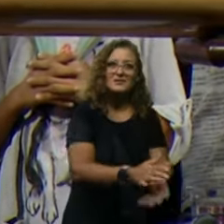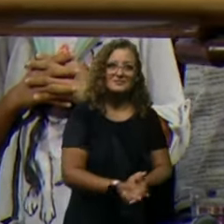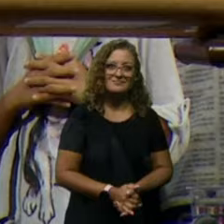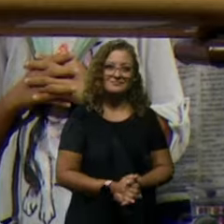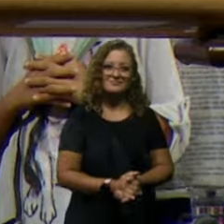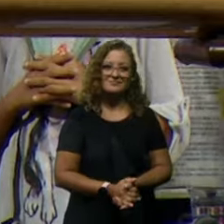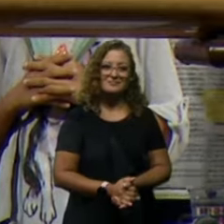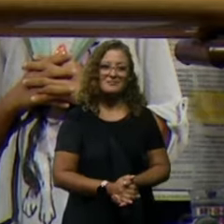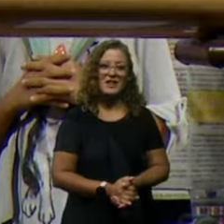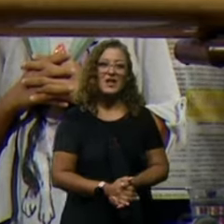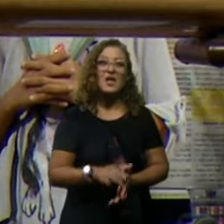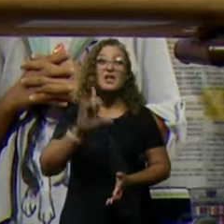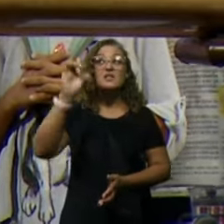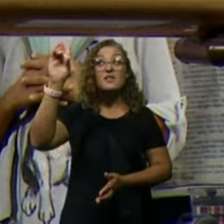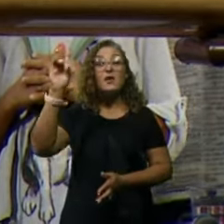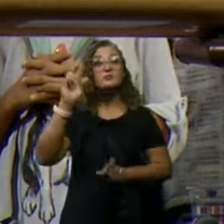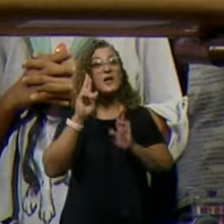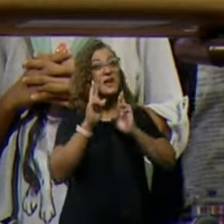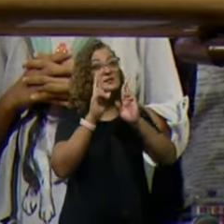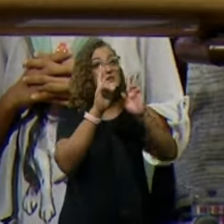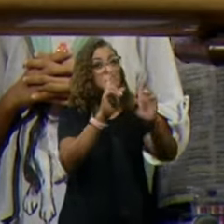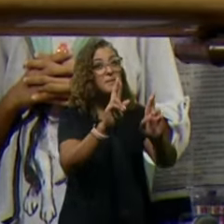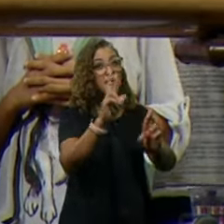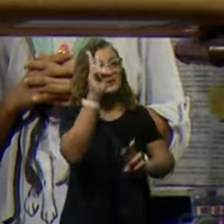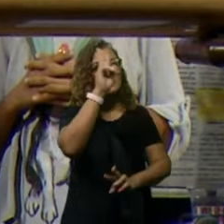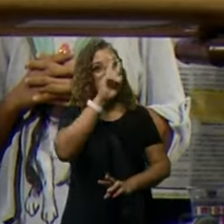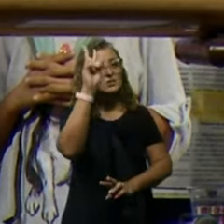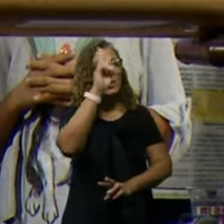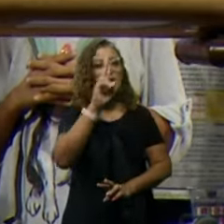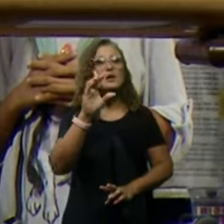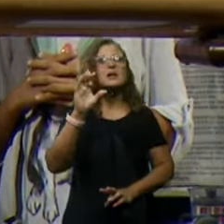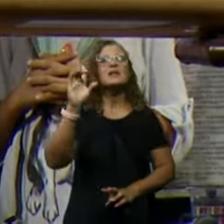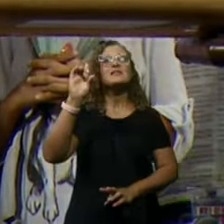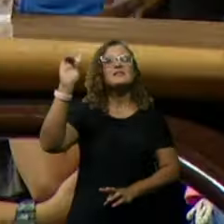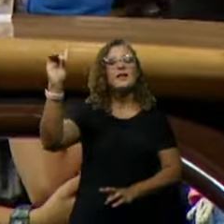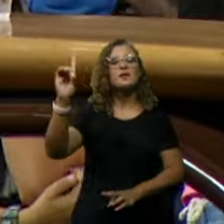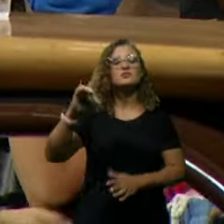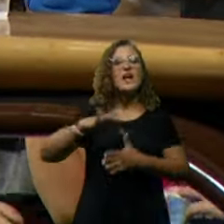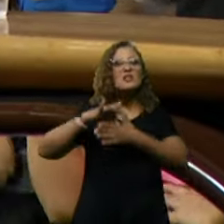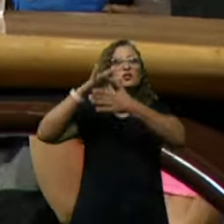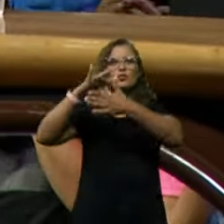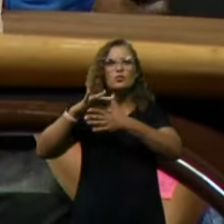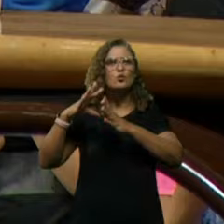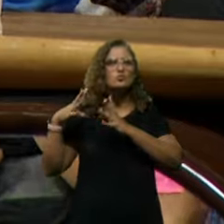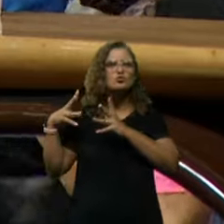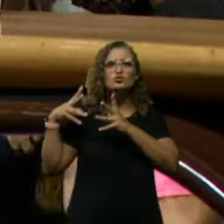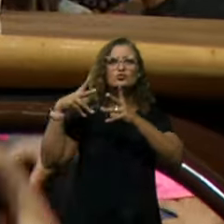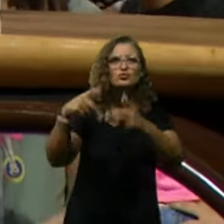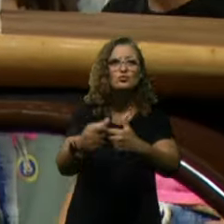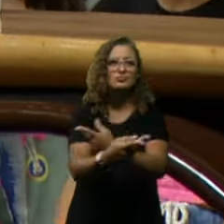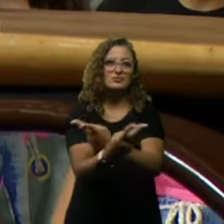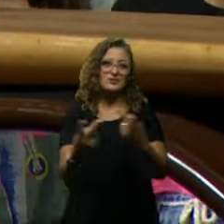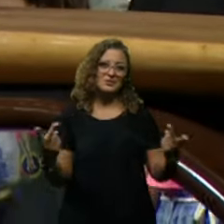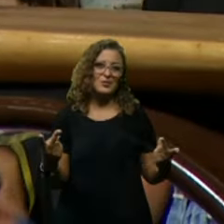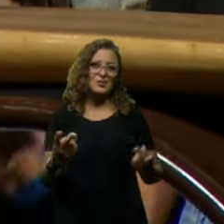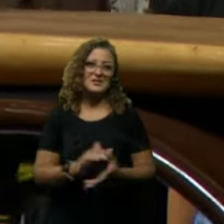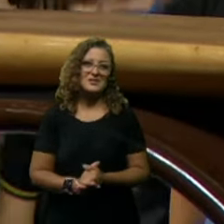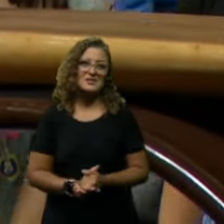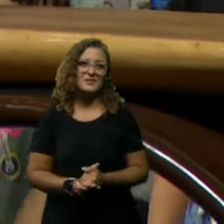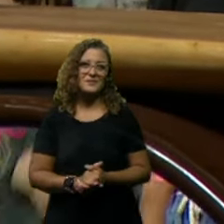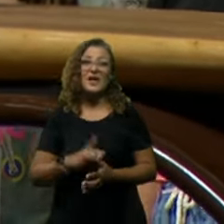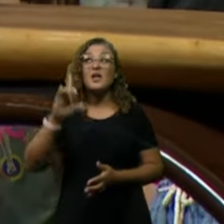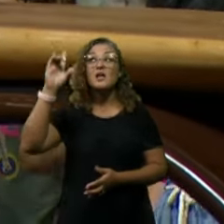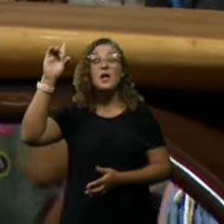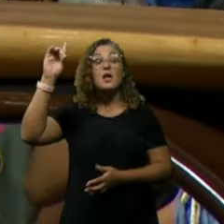mas ele respeita A história de Abraão e seu pai ó Abraão sai da tua terra Abrão Ou seja eu sei que essa terra